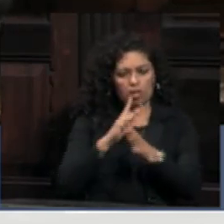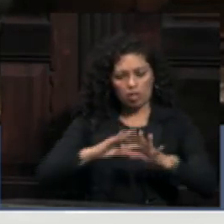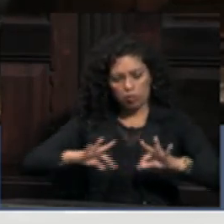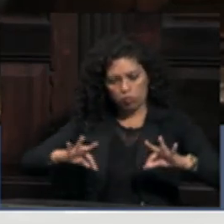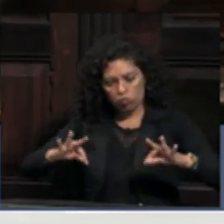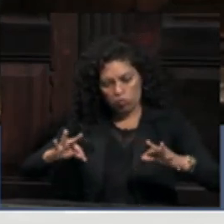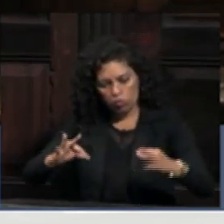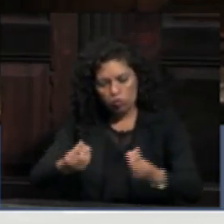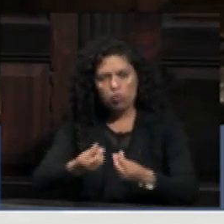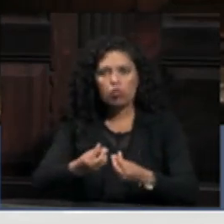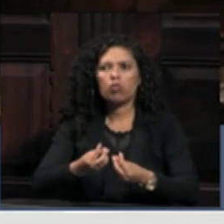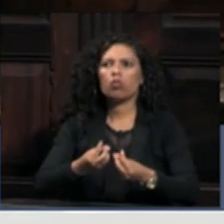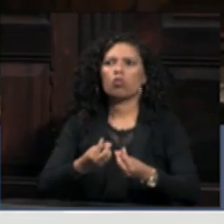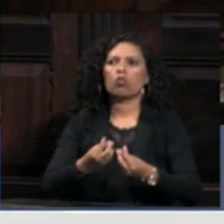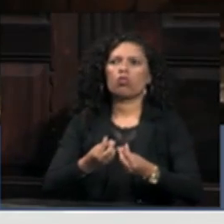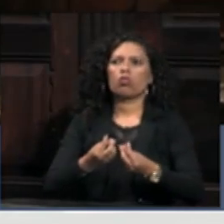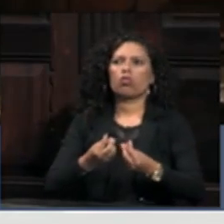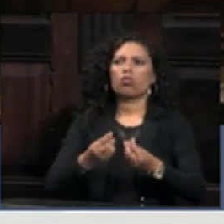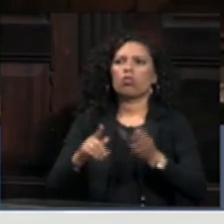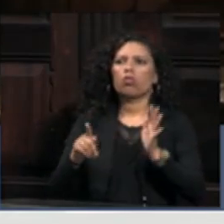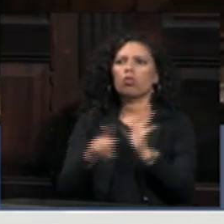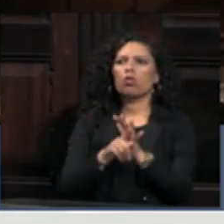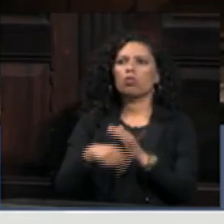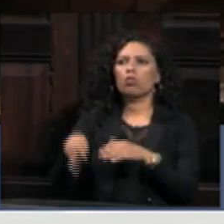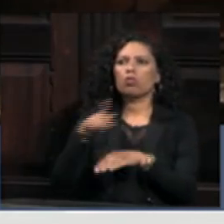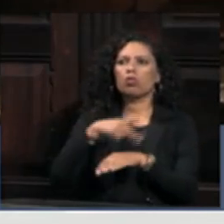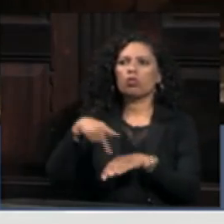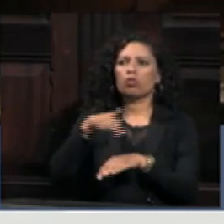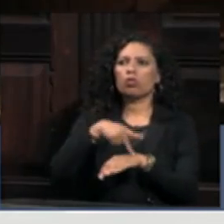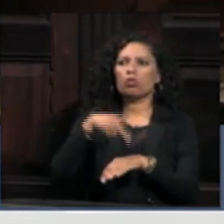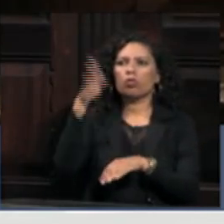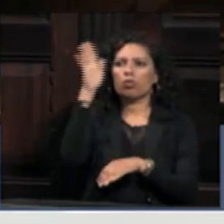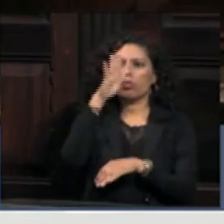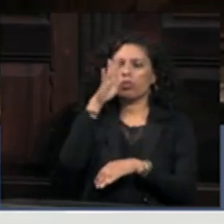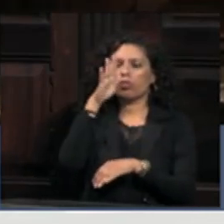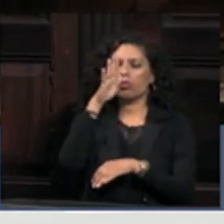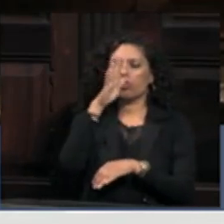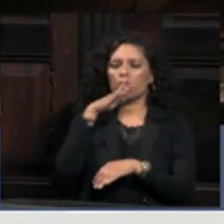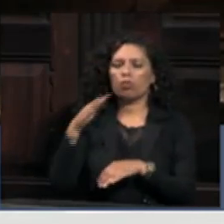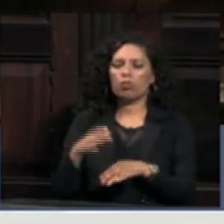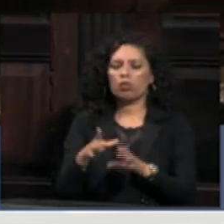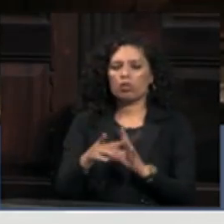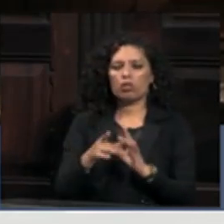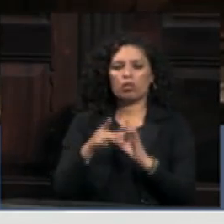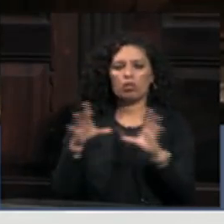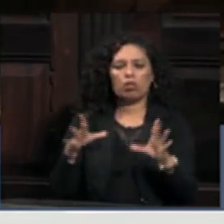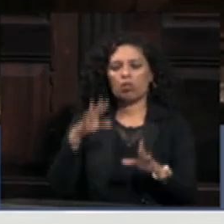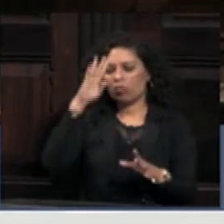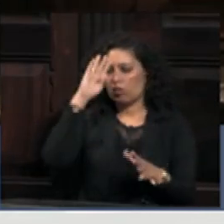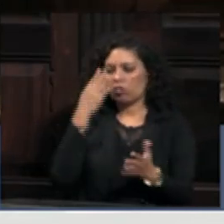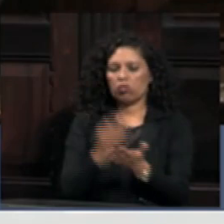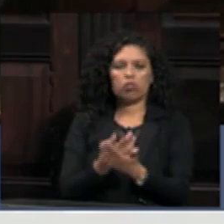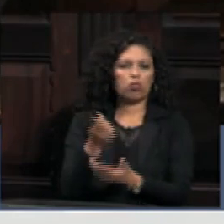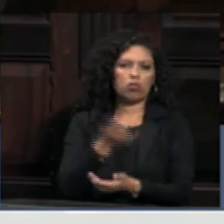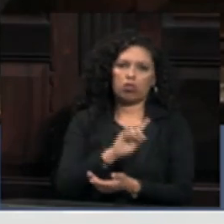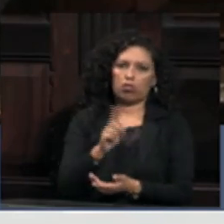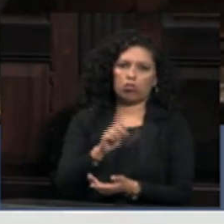nacional. Eu não acredito, eu não quero acreditar que o futuro